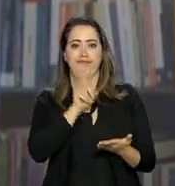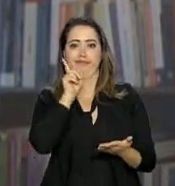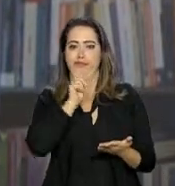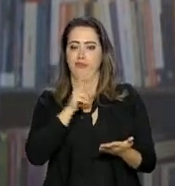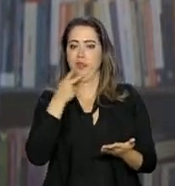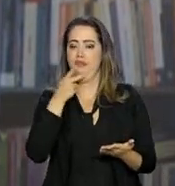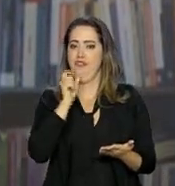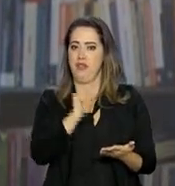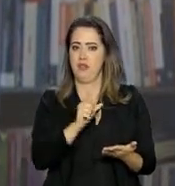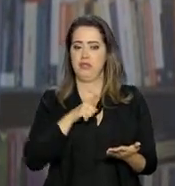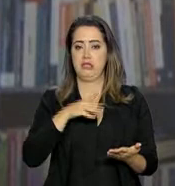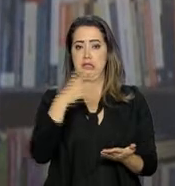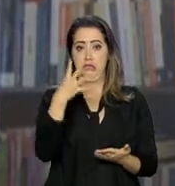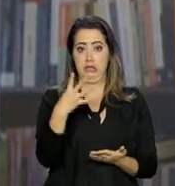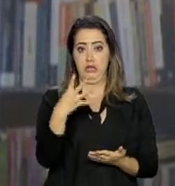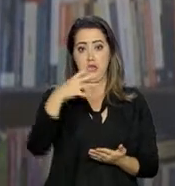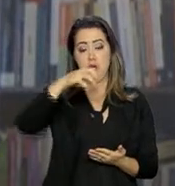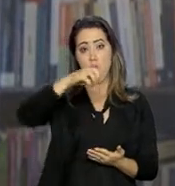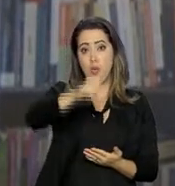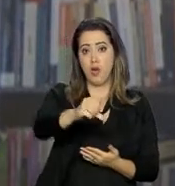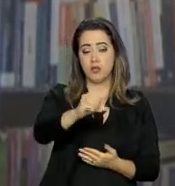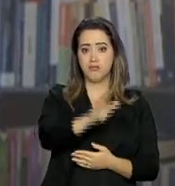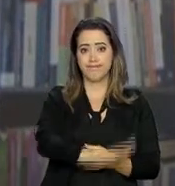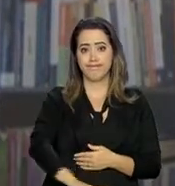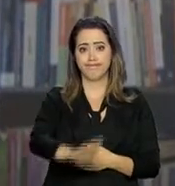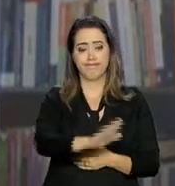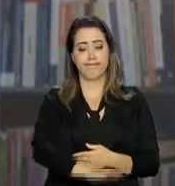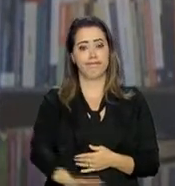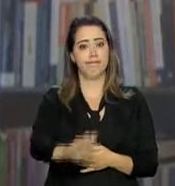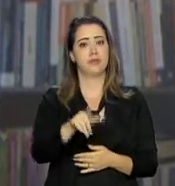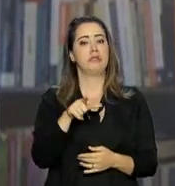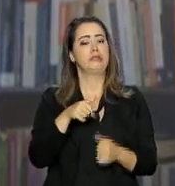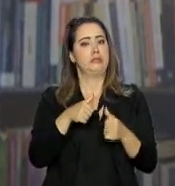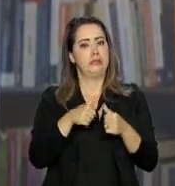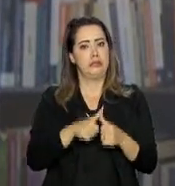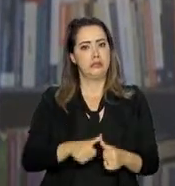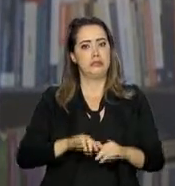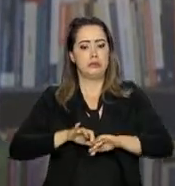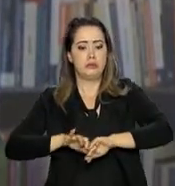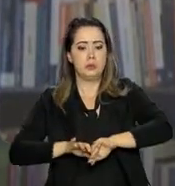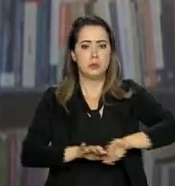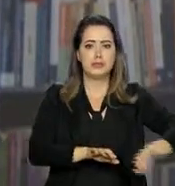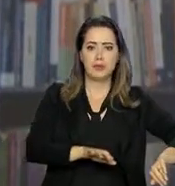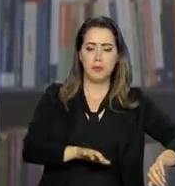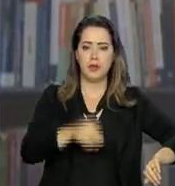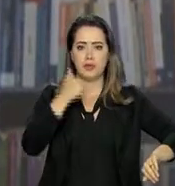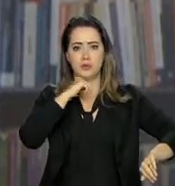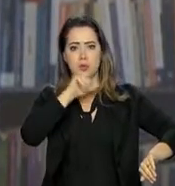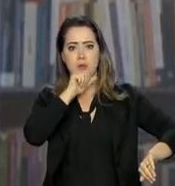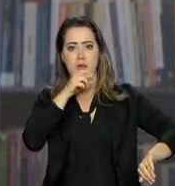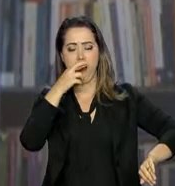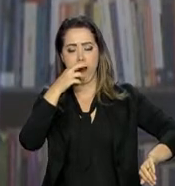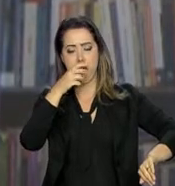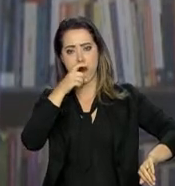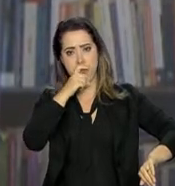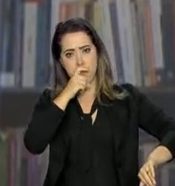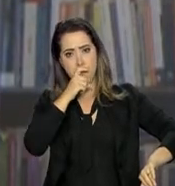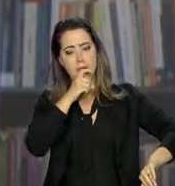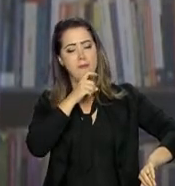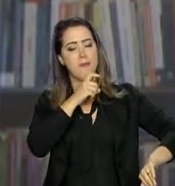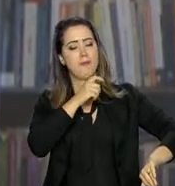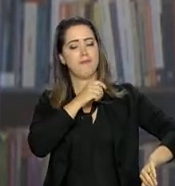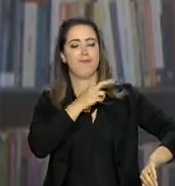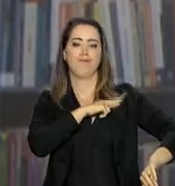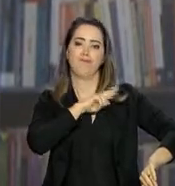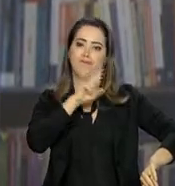dizendo que são 49 crianças brasileiras que estão nesses abrigos depois de terem sido separadas dos